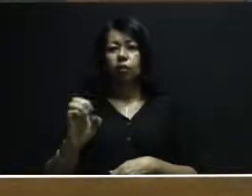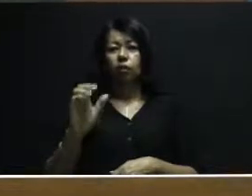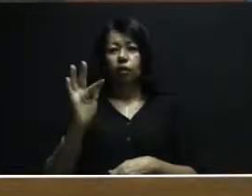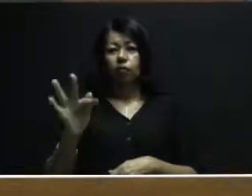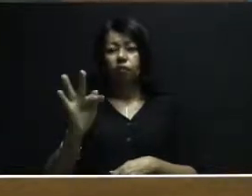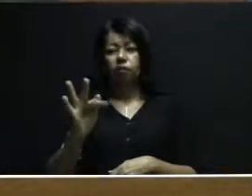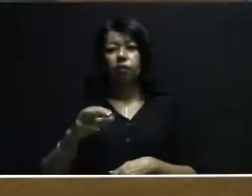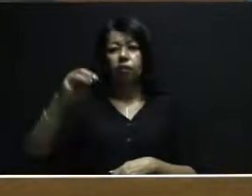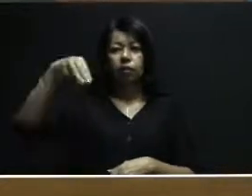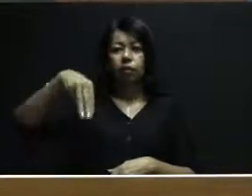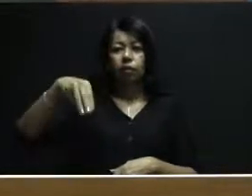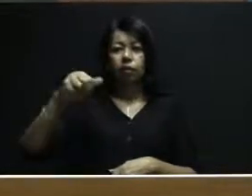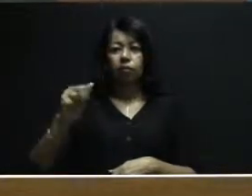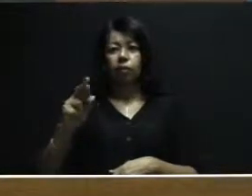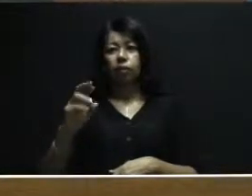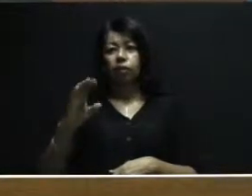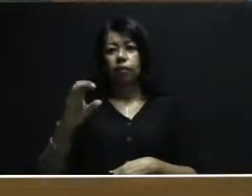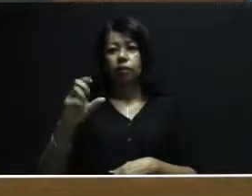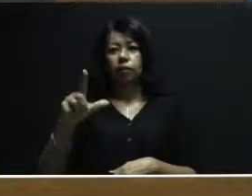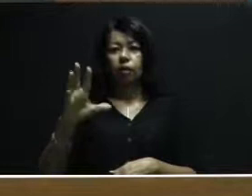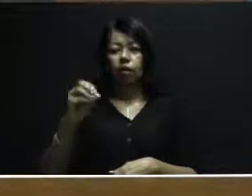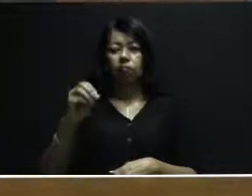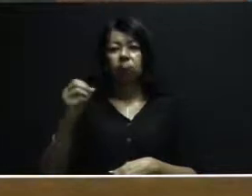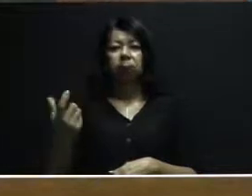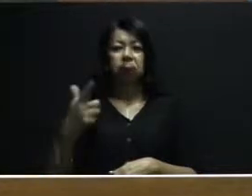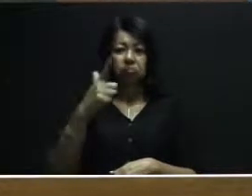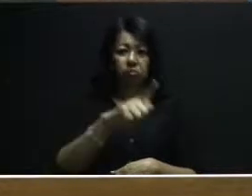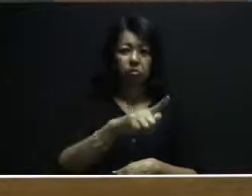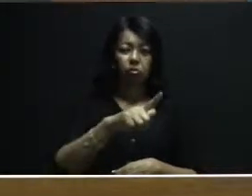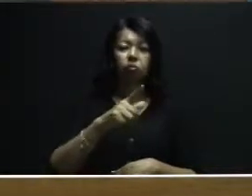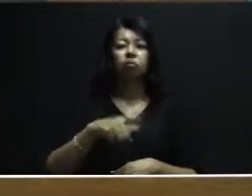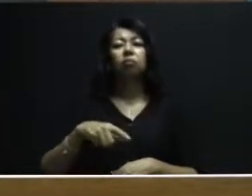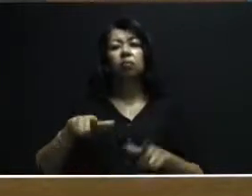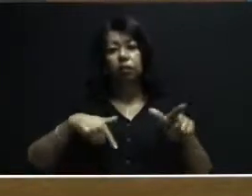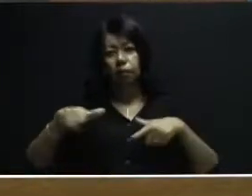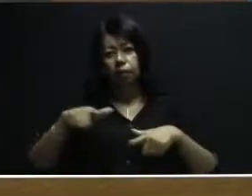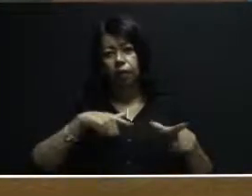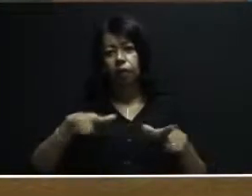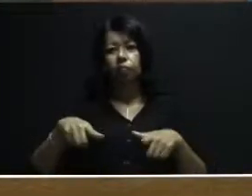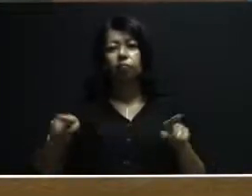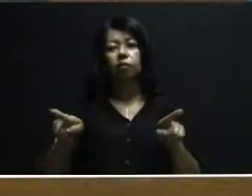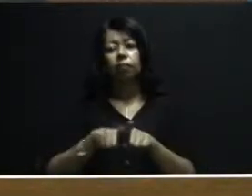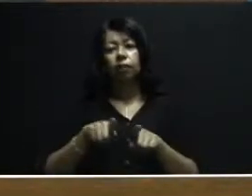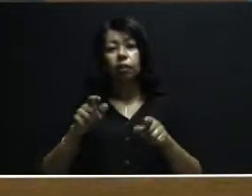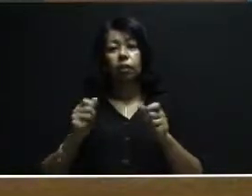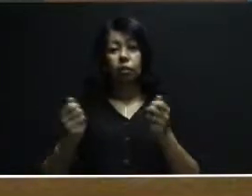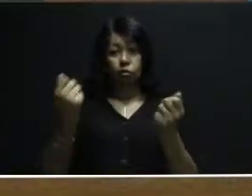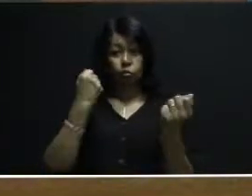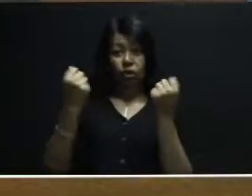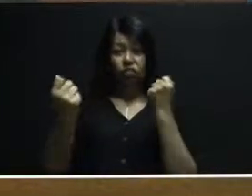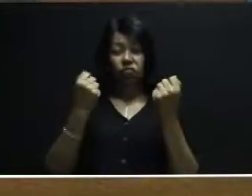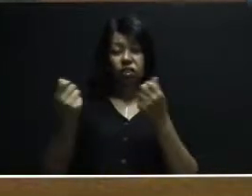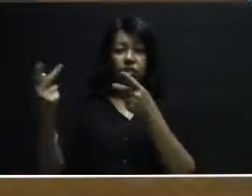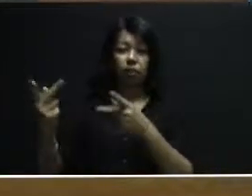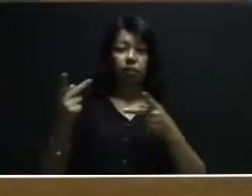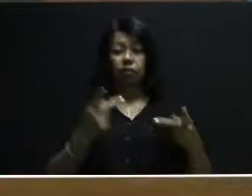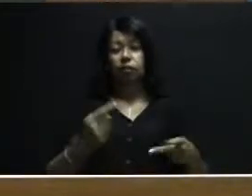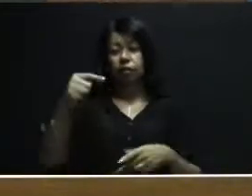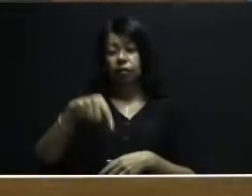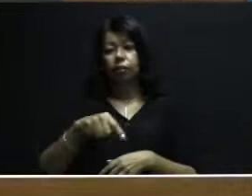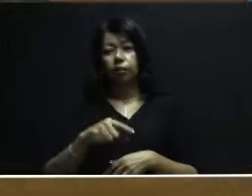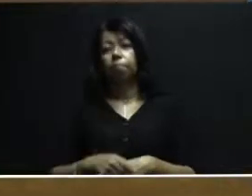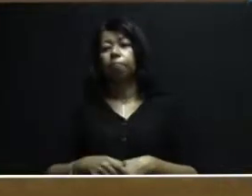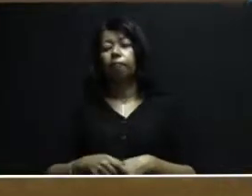Marcelo Casati, e na pessoa dele, cumprimentar todos os profissionais de educação física aqui presentes.